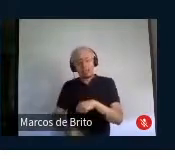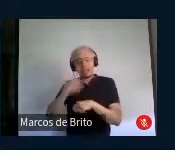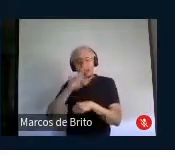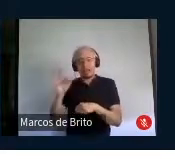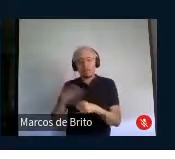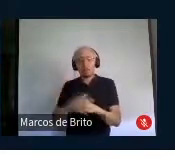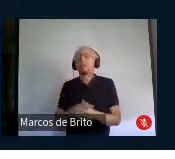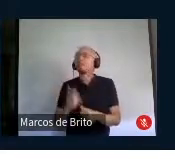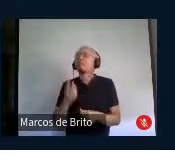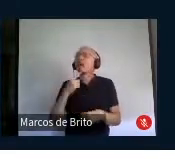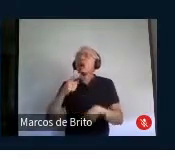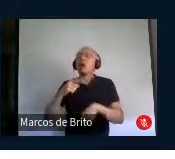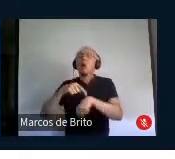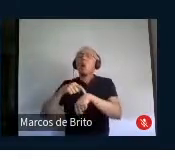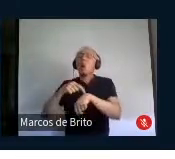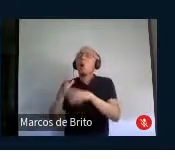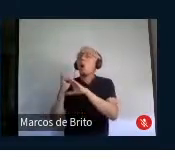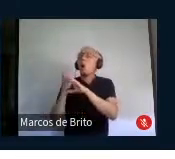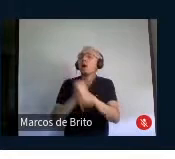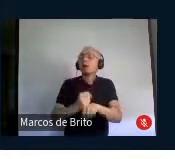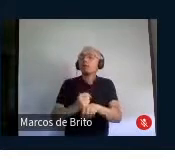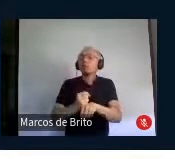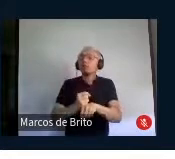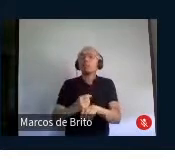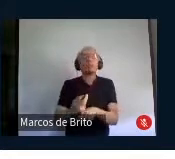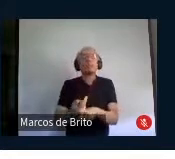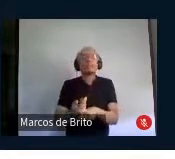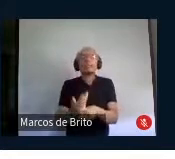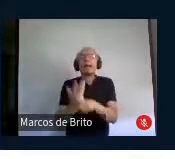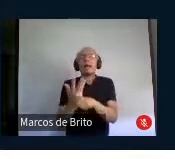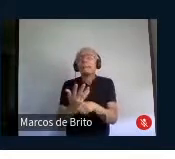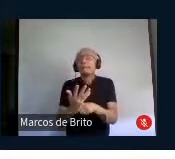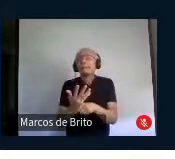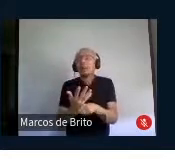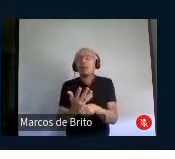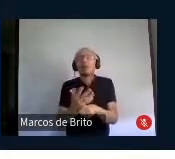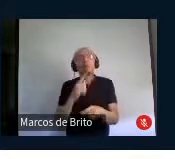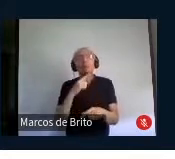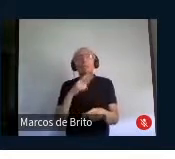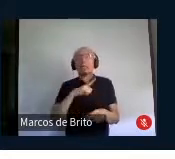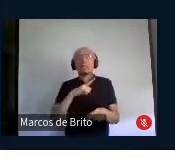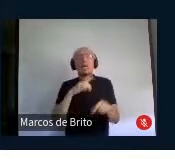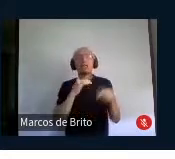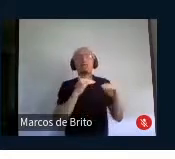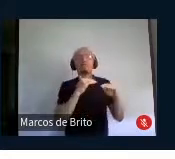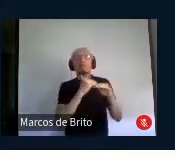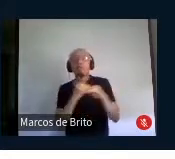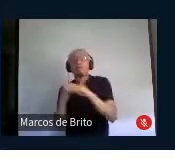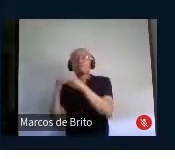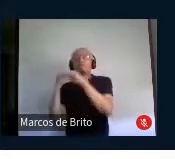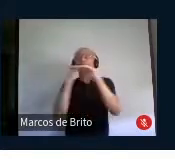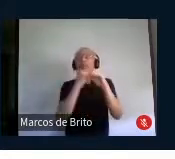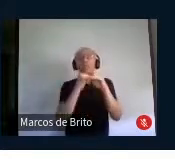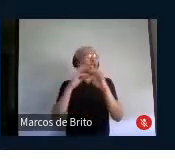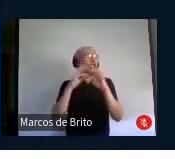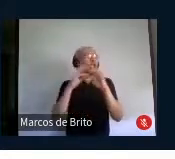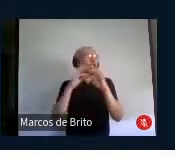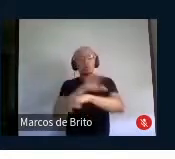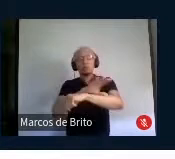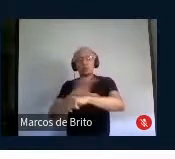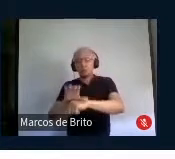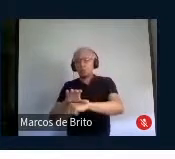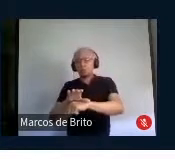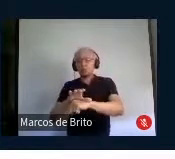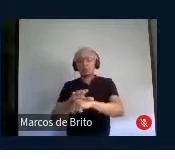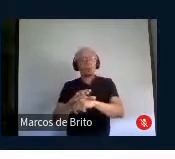carga horária dos cursos do CAES DF, nós verificamos que existe um padrão. Todos os cursos foram ofertados com